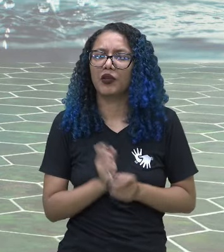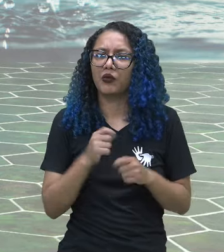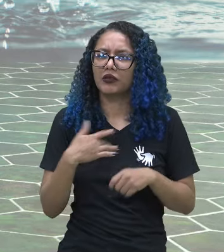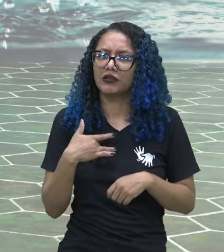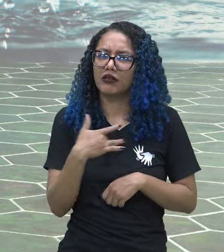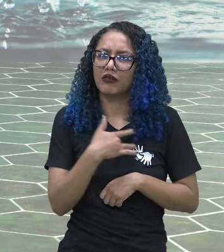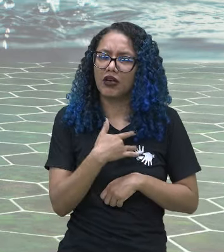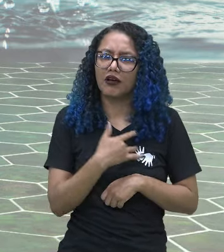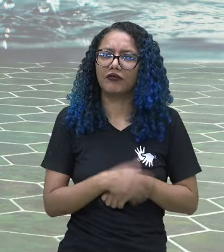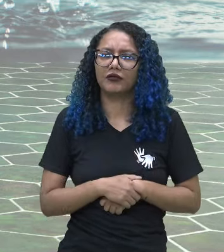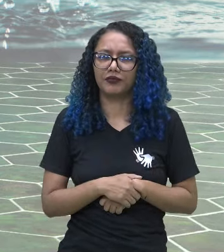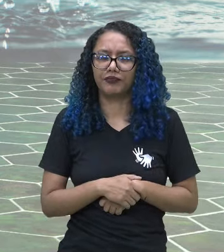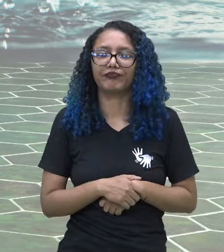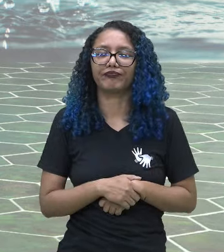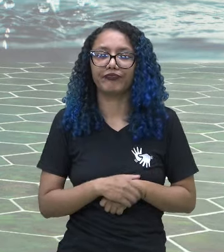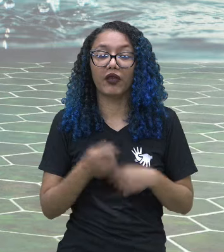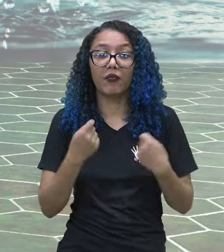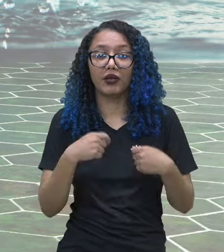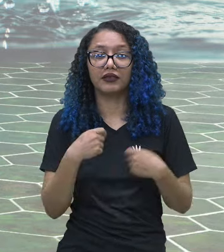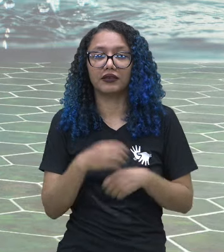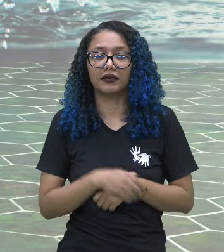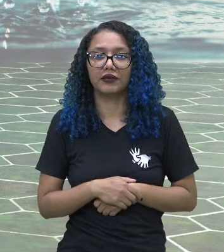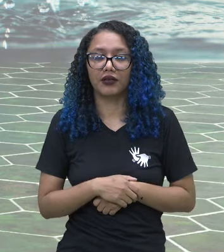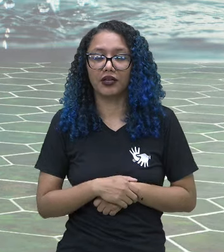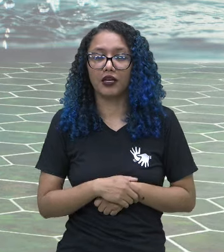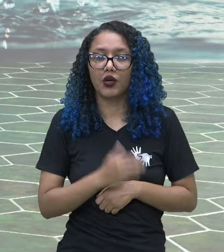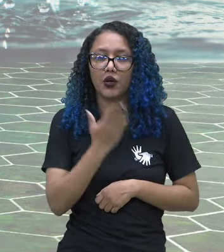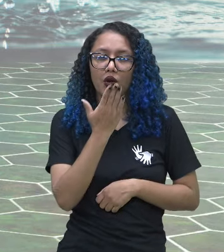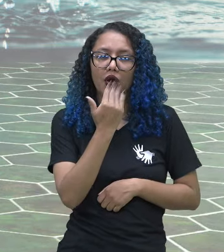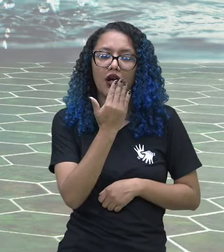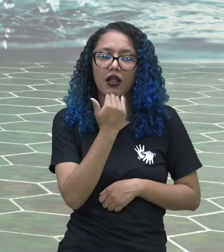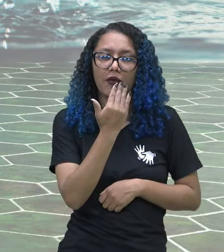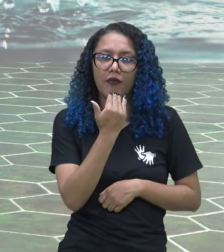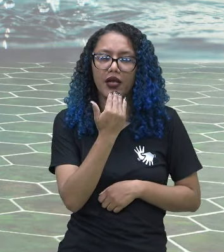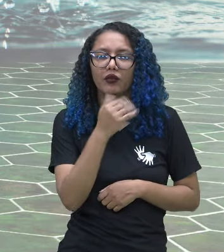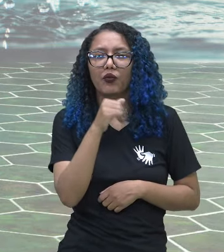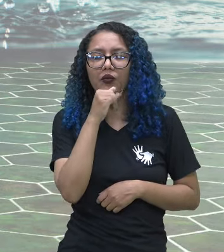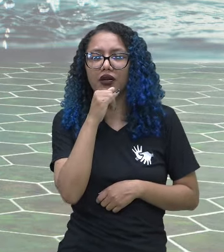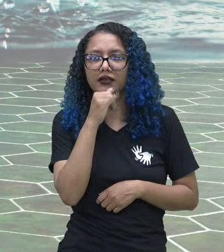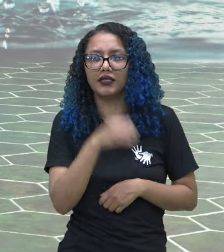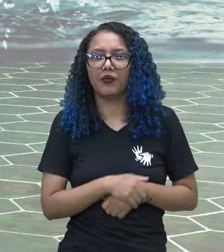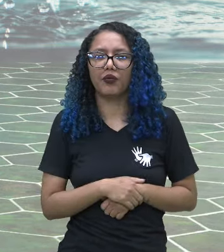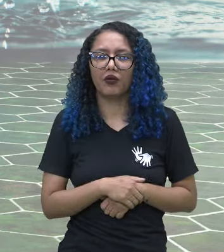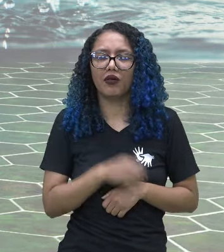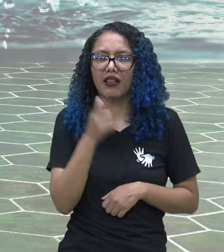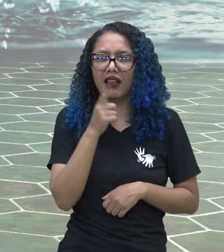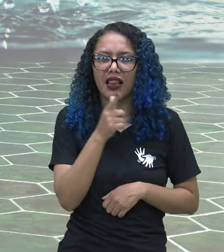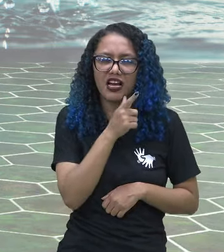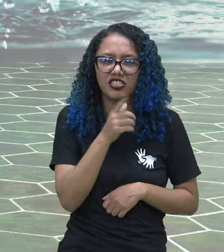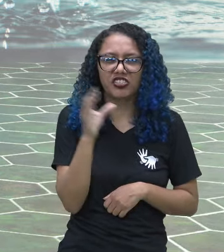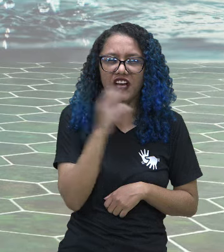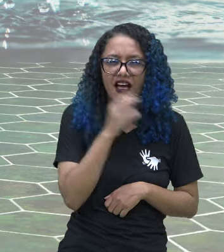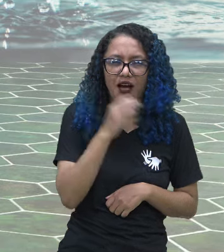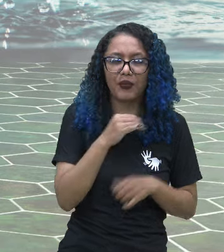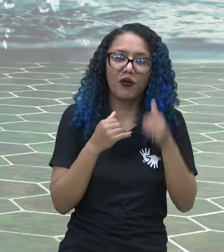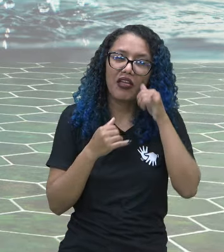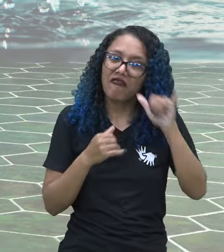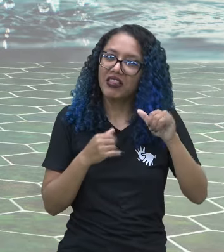comer menos aqueles alimentos que são fast foods, né, alimentos de preparação rápida, porque